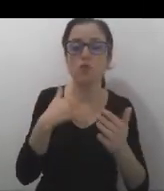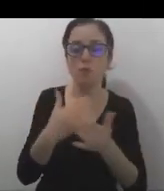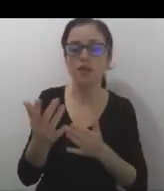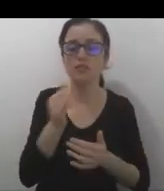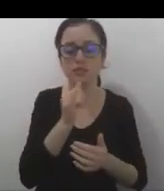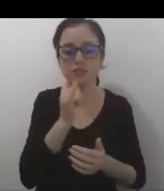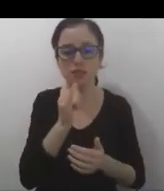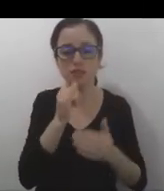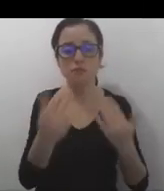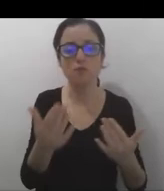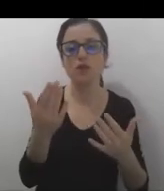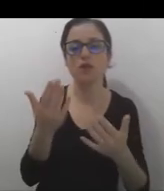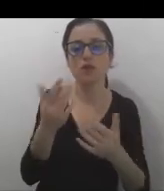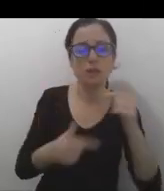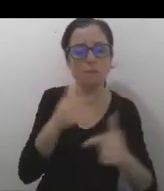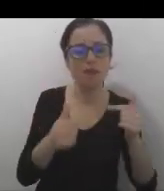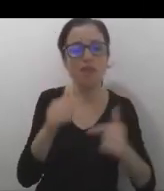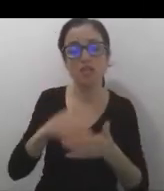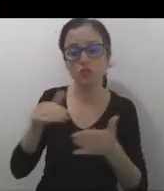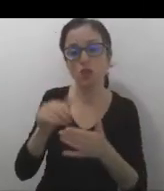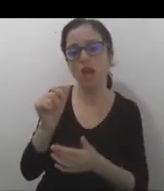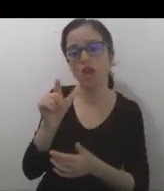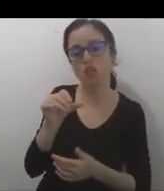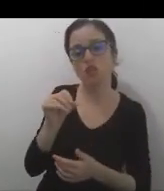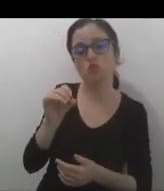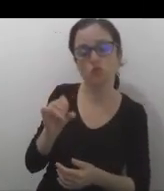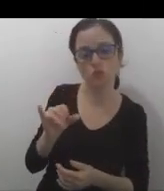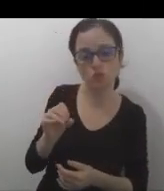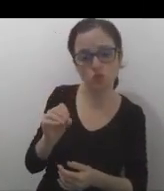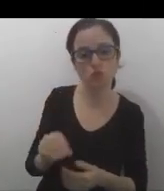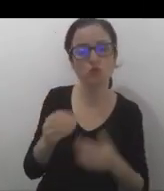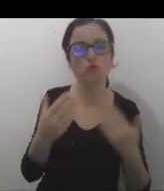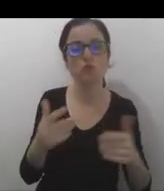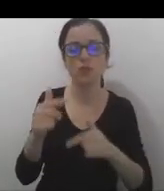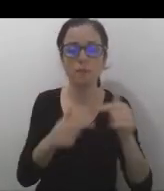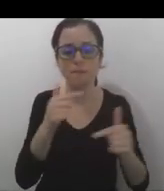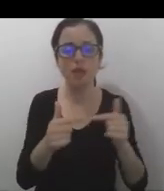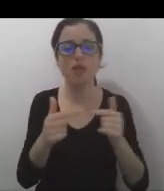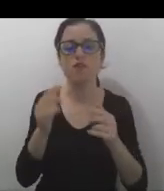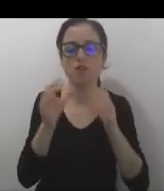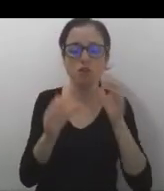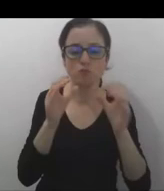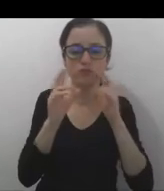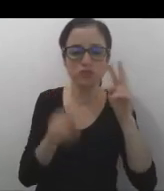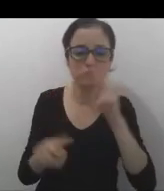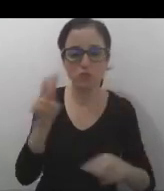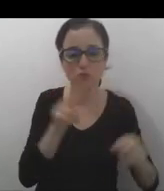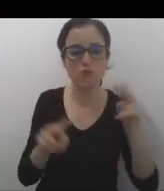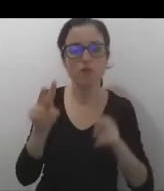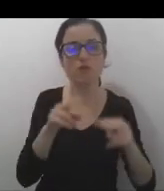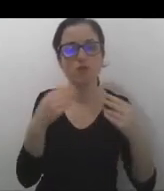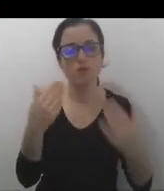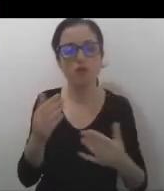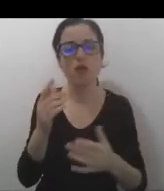comunicação visual, a não ser em alguns casos que a gente fez produtos importantes, mas foram dentro de programas de identidade visual. E